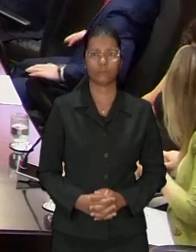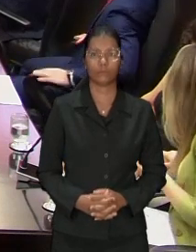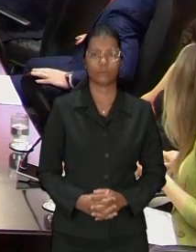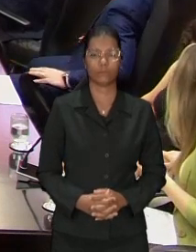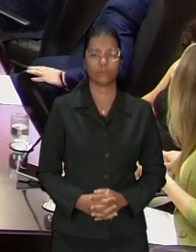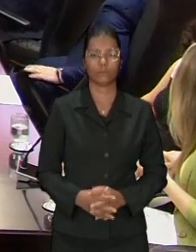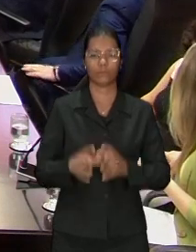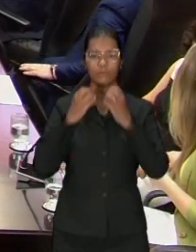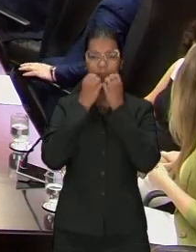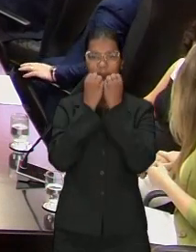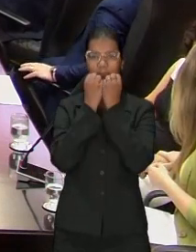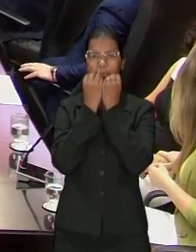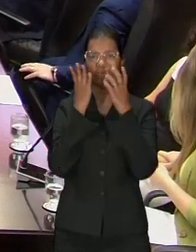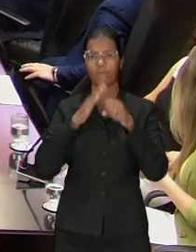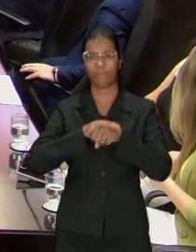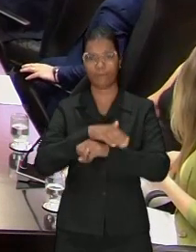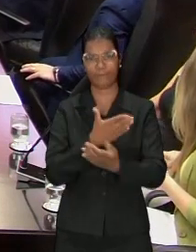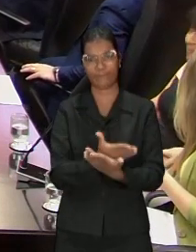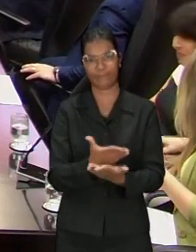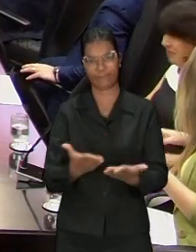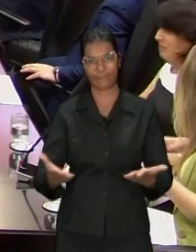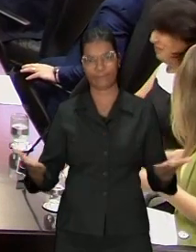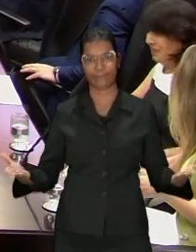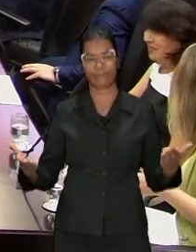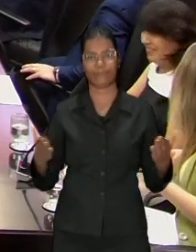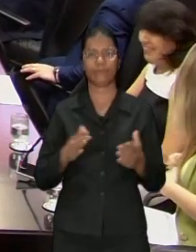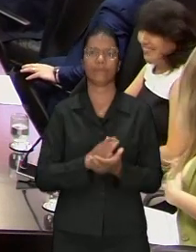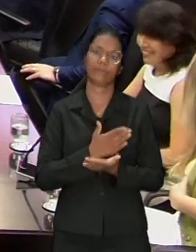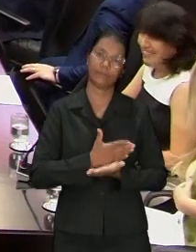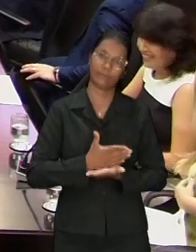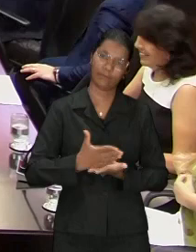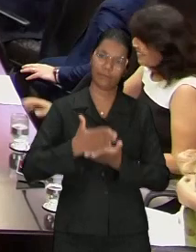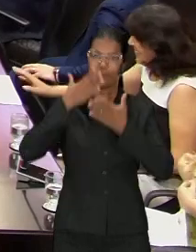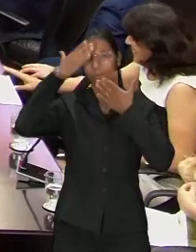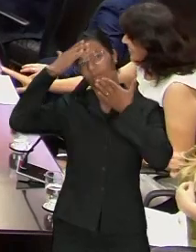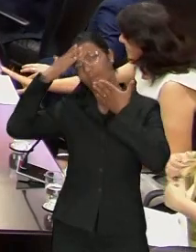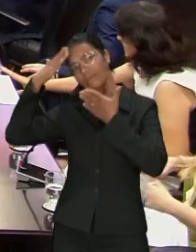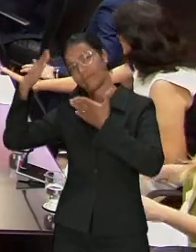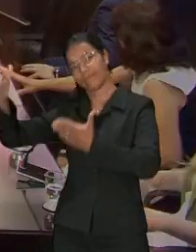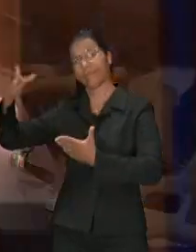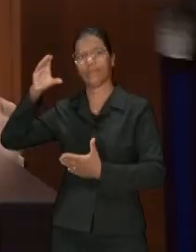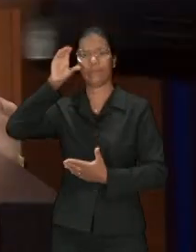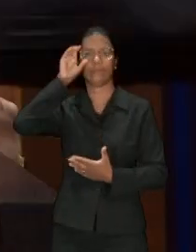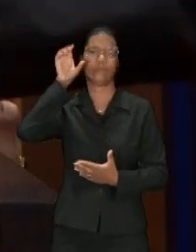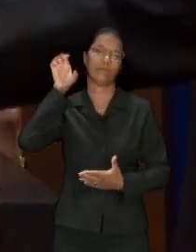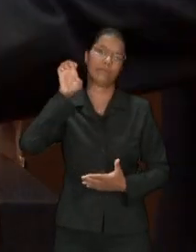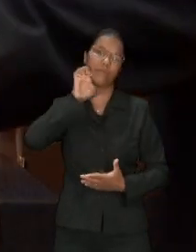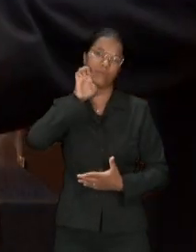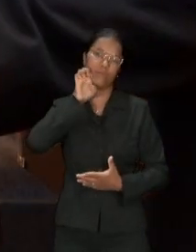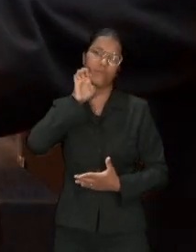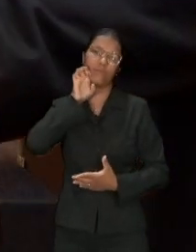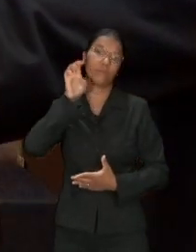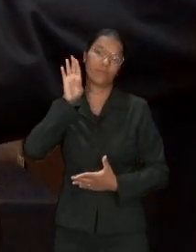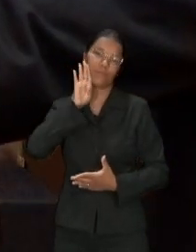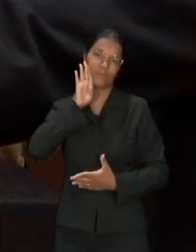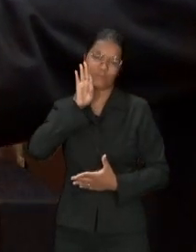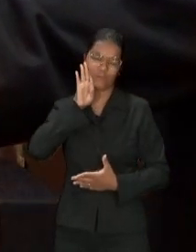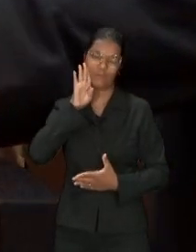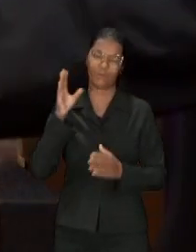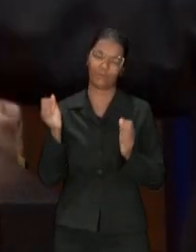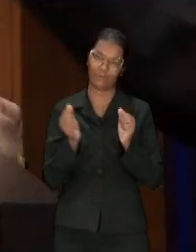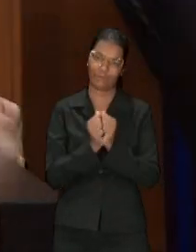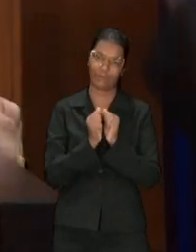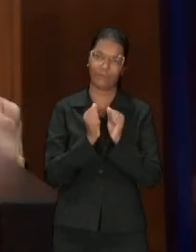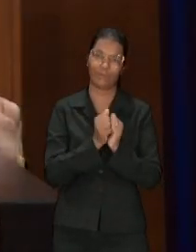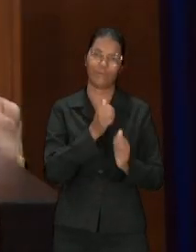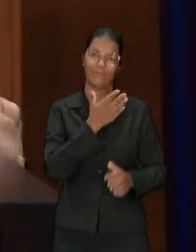Boa noite a todos os presentes. Inicialmente, agradecer ao deputado Botelho por a oportunidade, né, de estar aqui presente junto a todos, meus